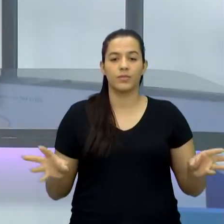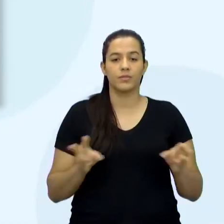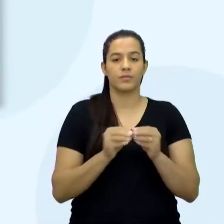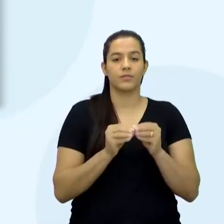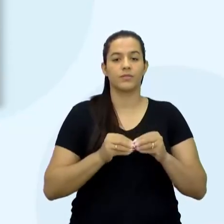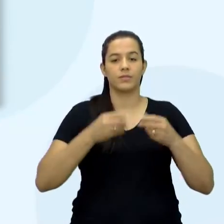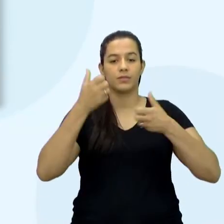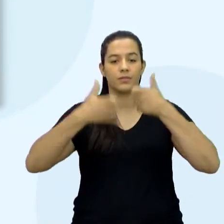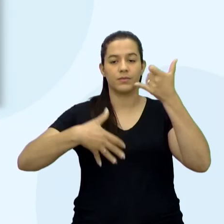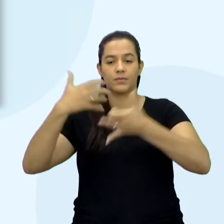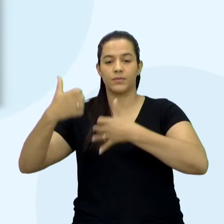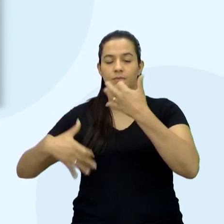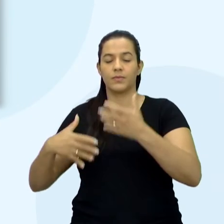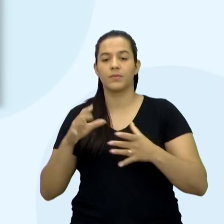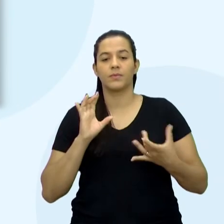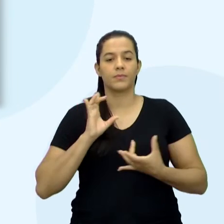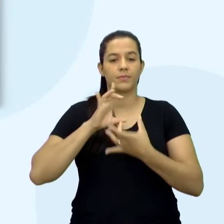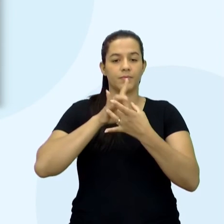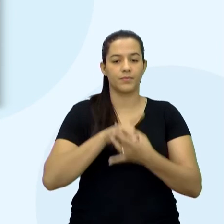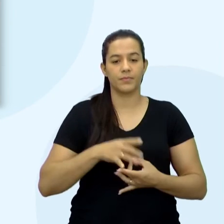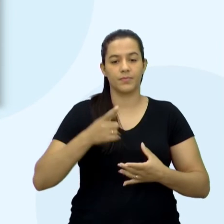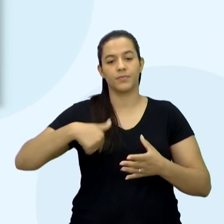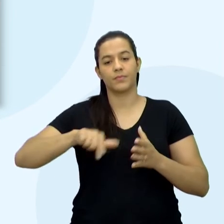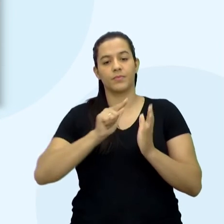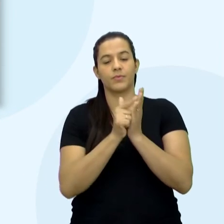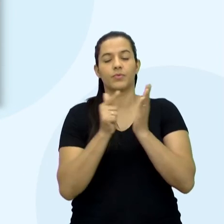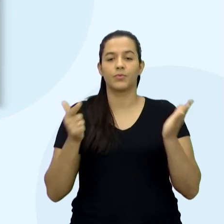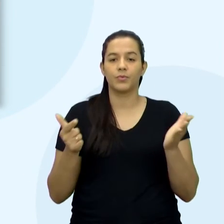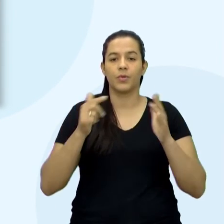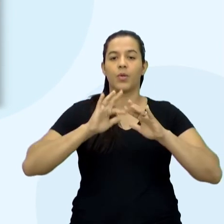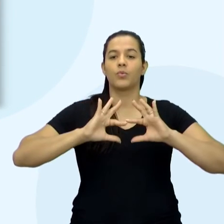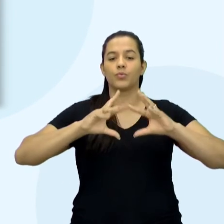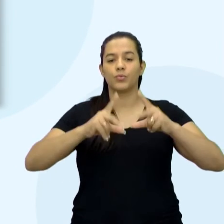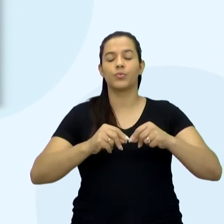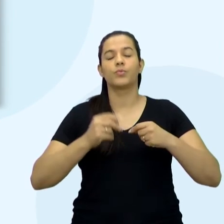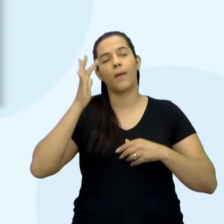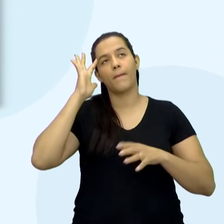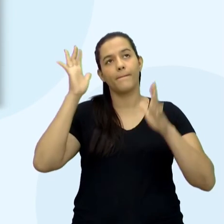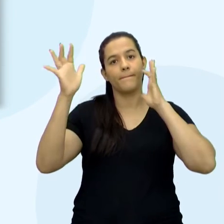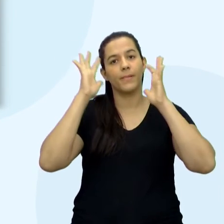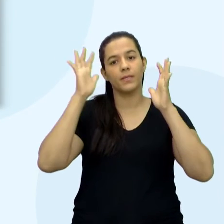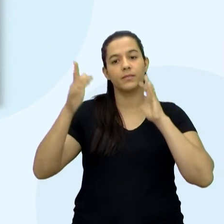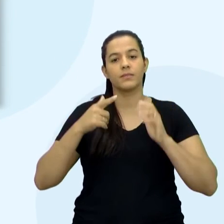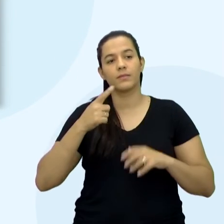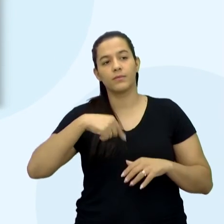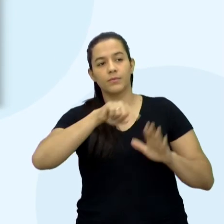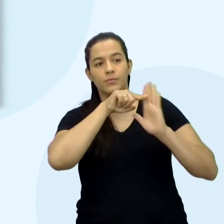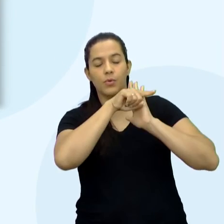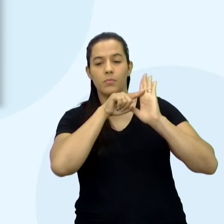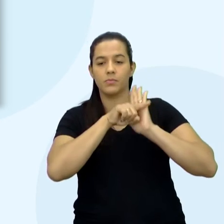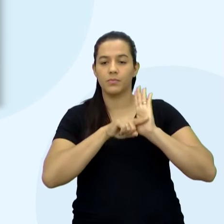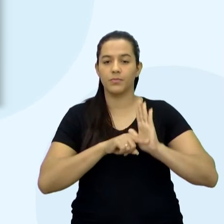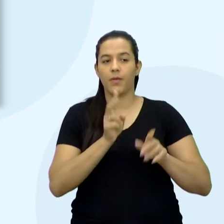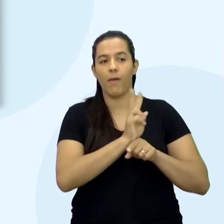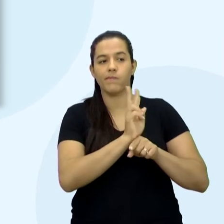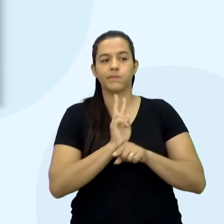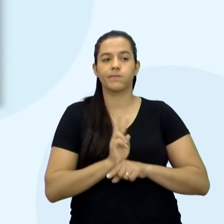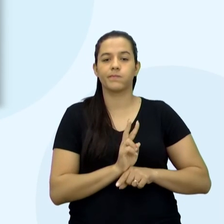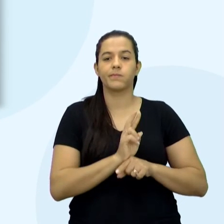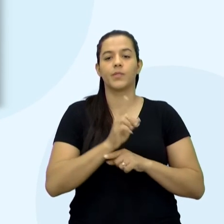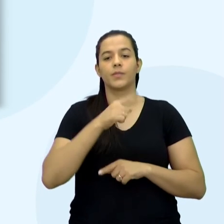trajetória nossa, dessa contextualização jornalística, pensando no observatório, né,